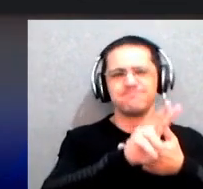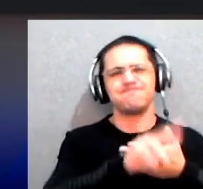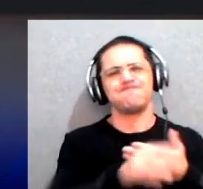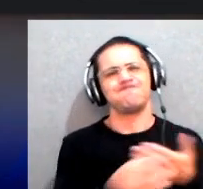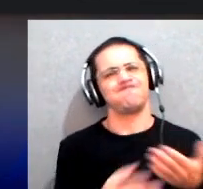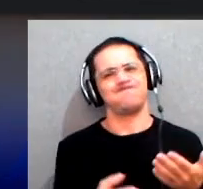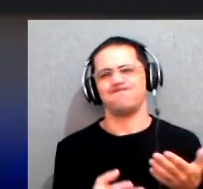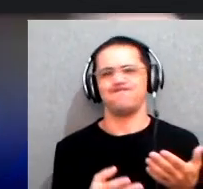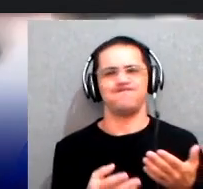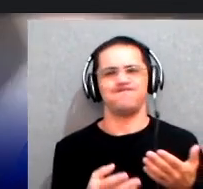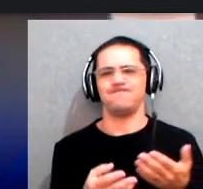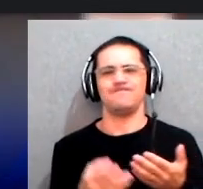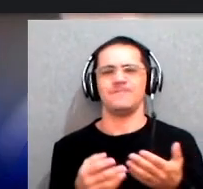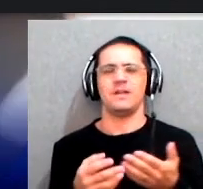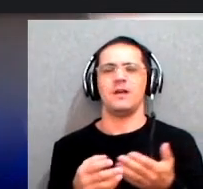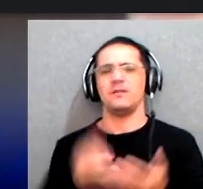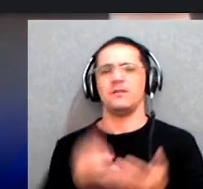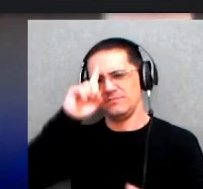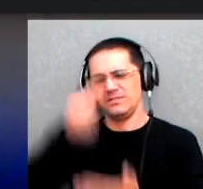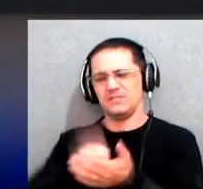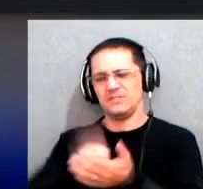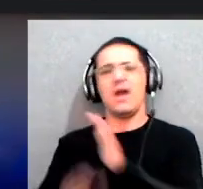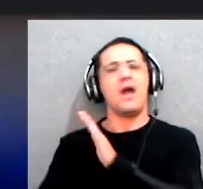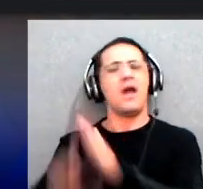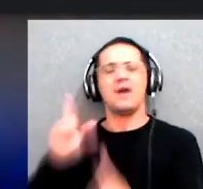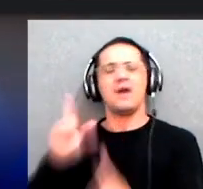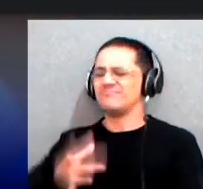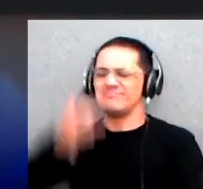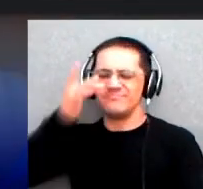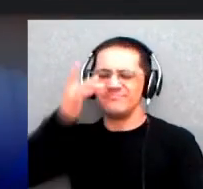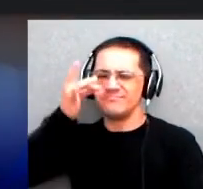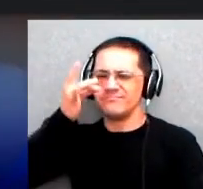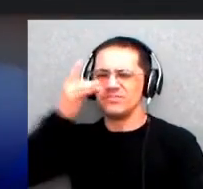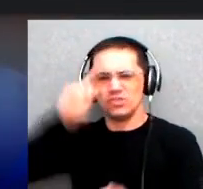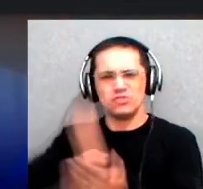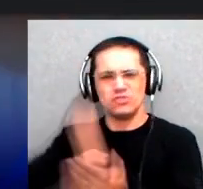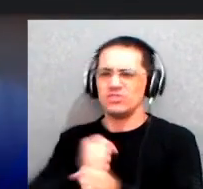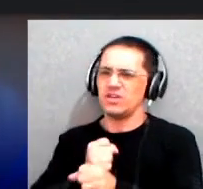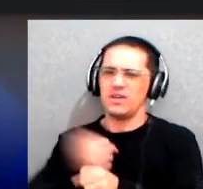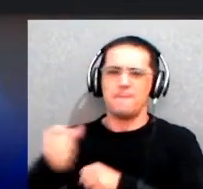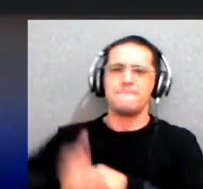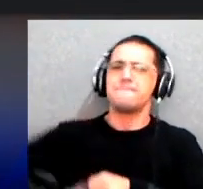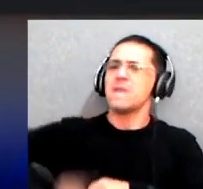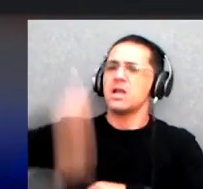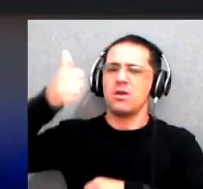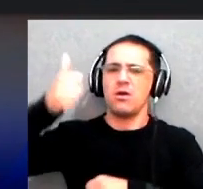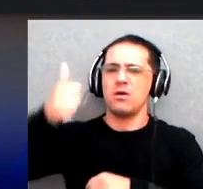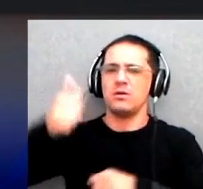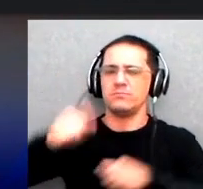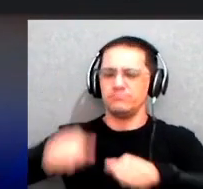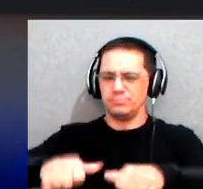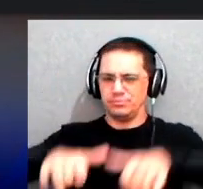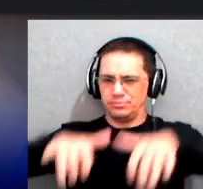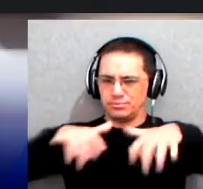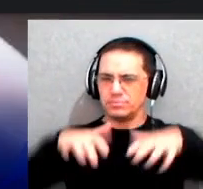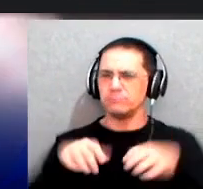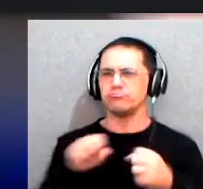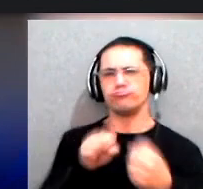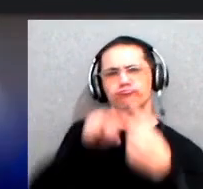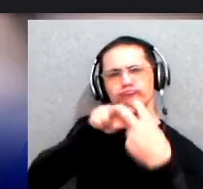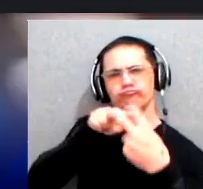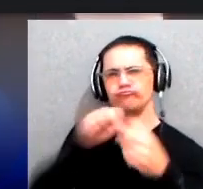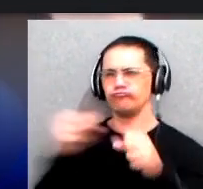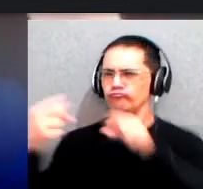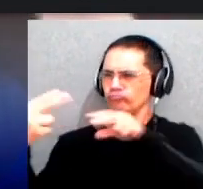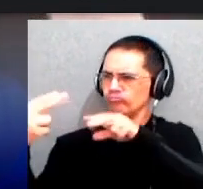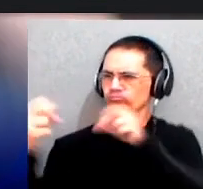já está estabelecido, de forma física, presencial, inclusive considerando que a experiência do plenário, com contato visual e demais elementos